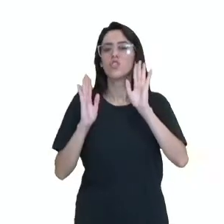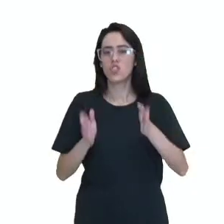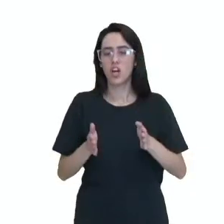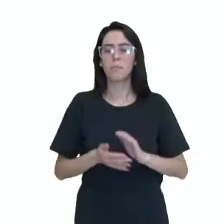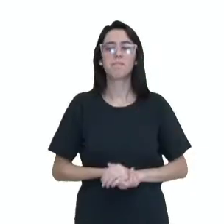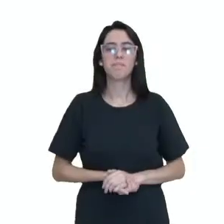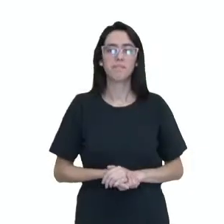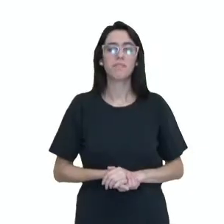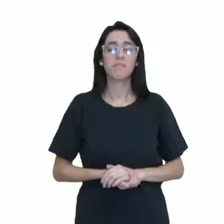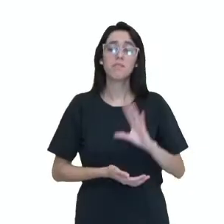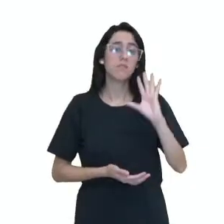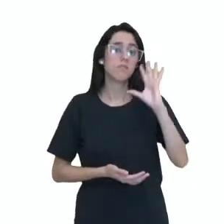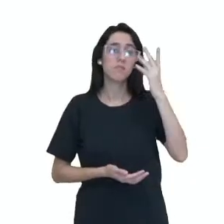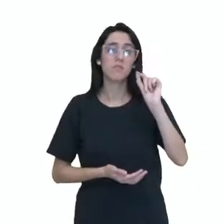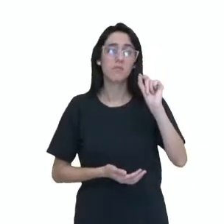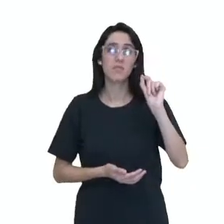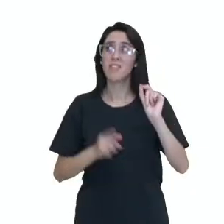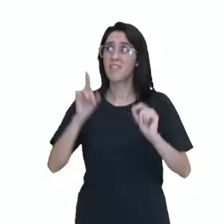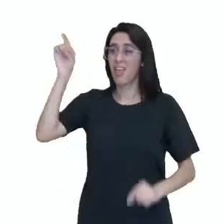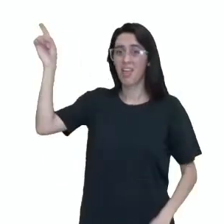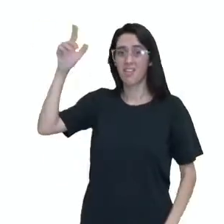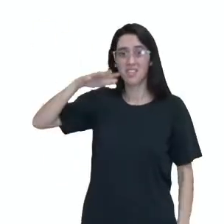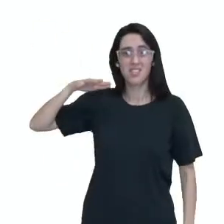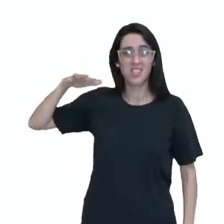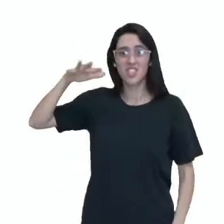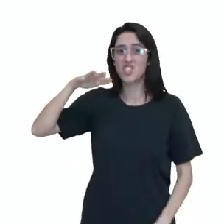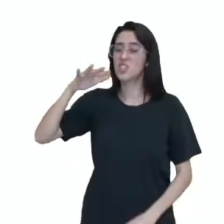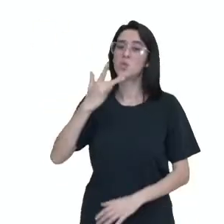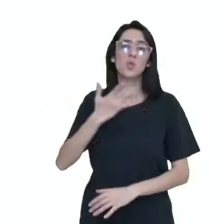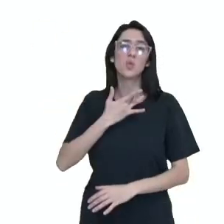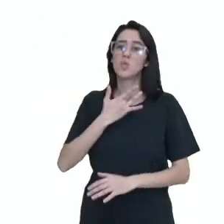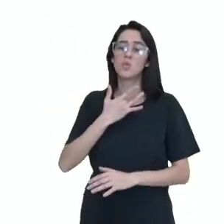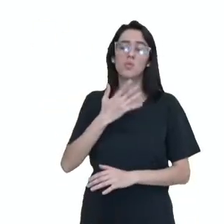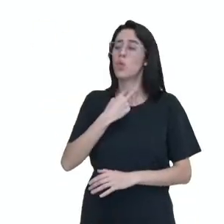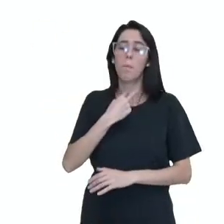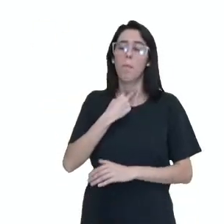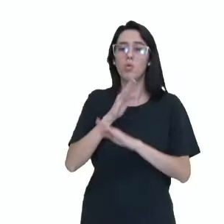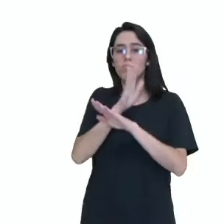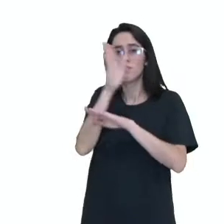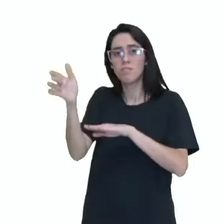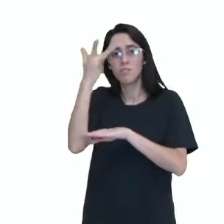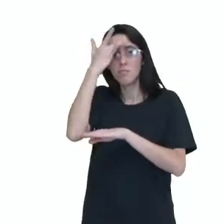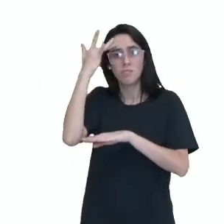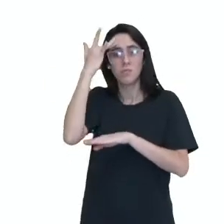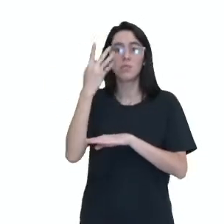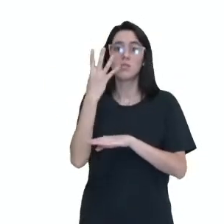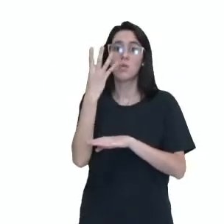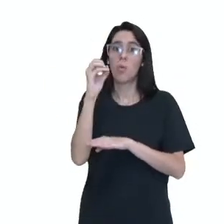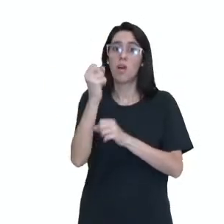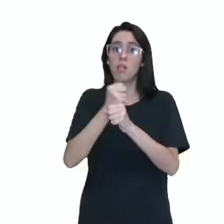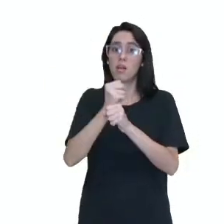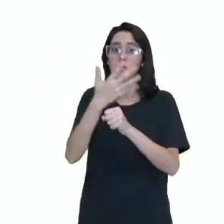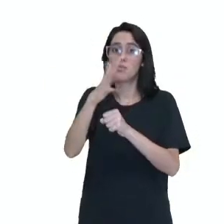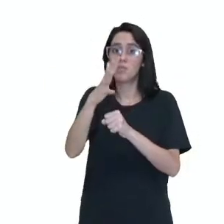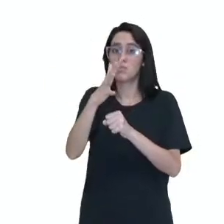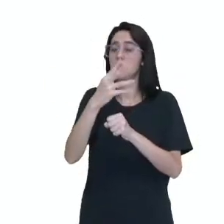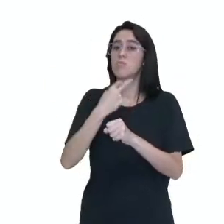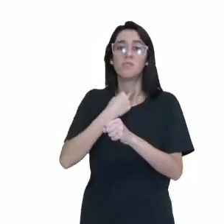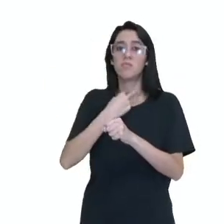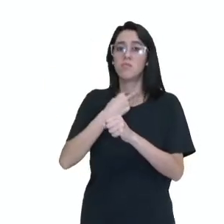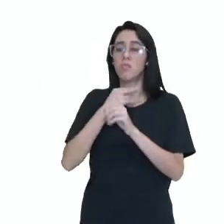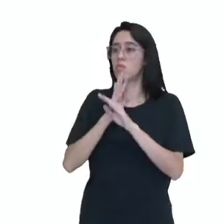ações fizeram com que essa região ficasse isolada do contato humano durante mais de 4 décadas. Ao fim do século passado,